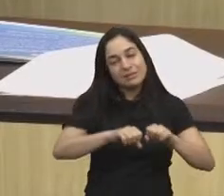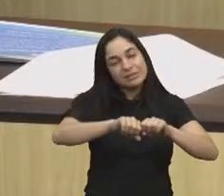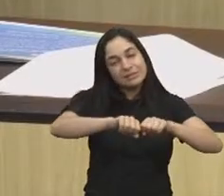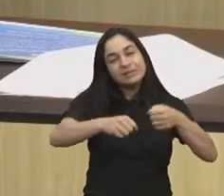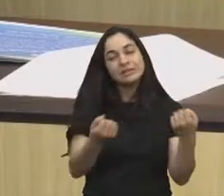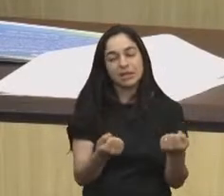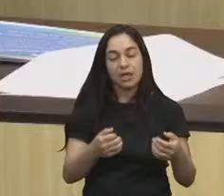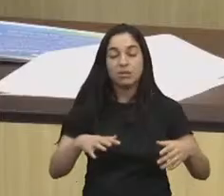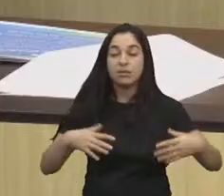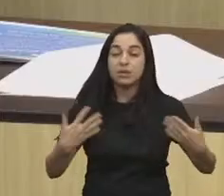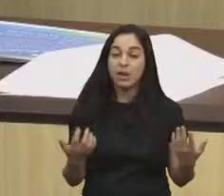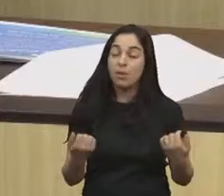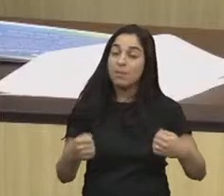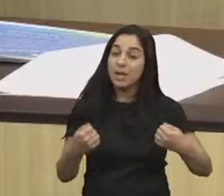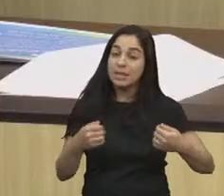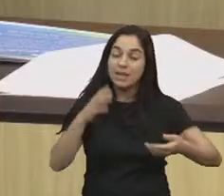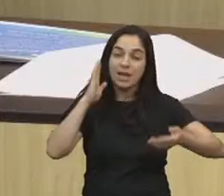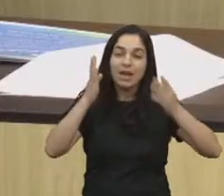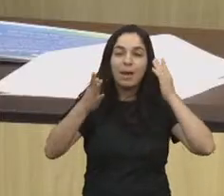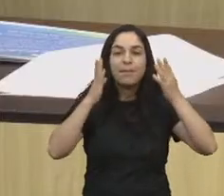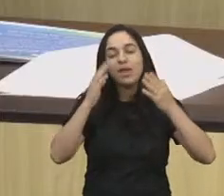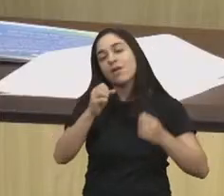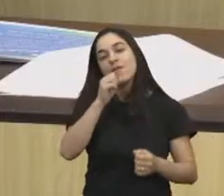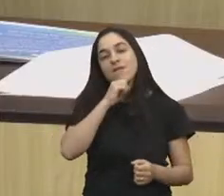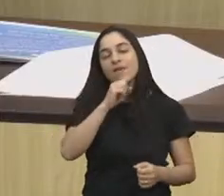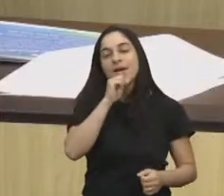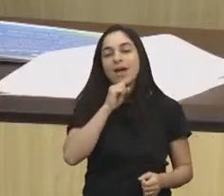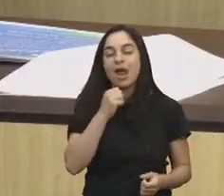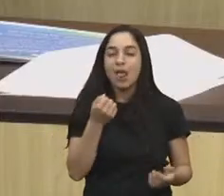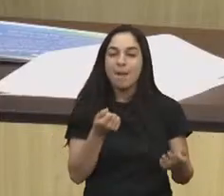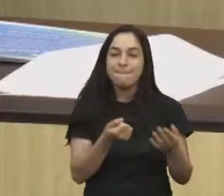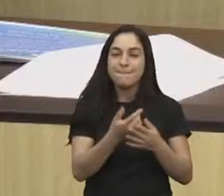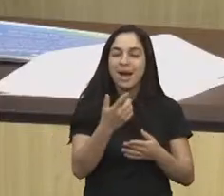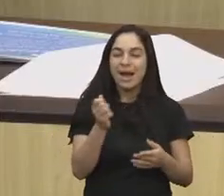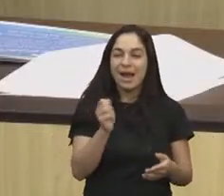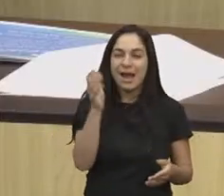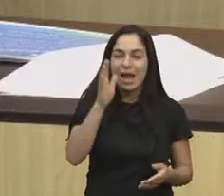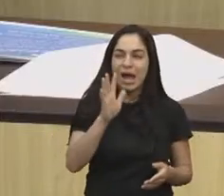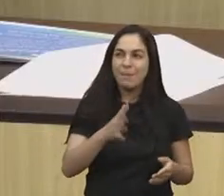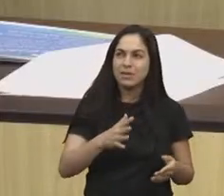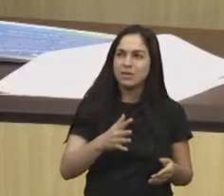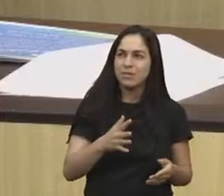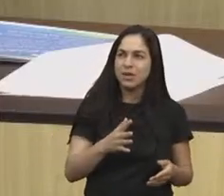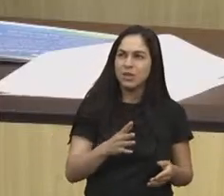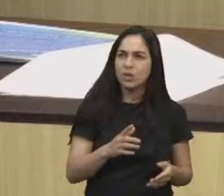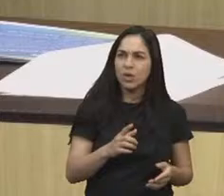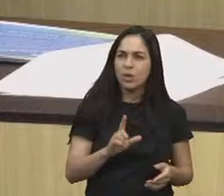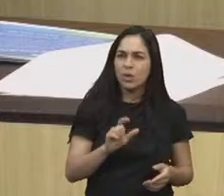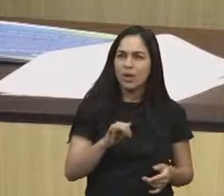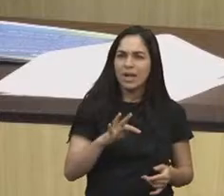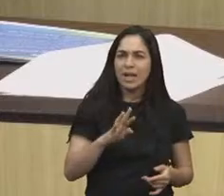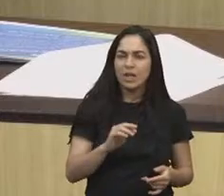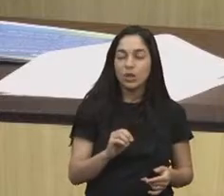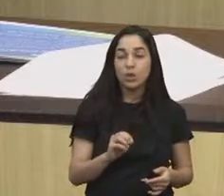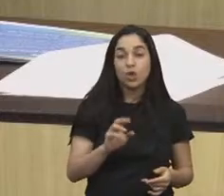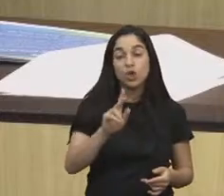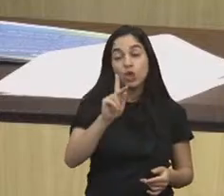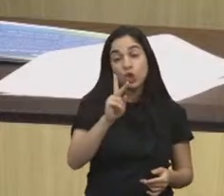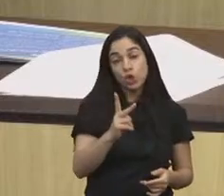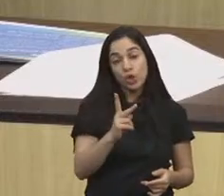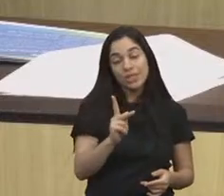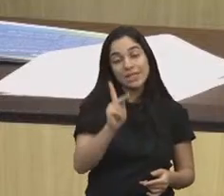caminhões mais antigos e acaba gastando muito, um caminhão deles gera mais ou menos 2 km por litro, né? Mais ou menos, então no